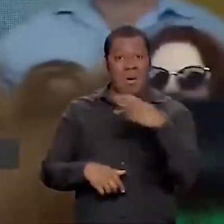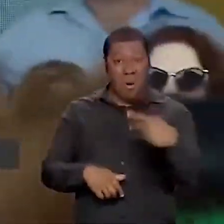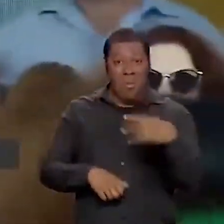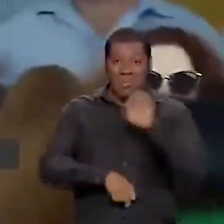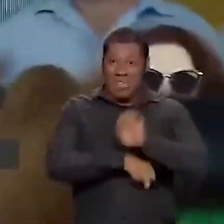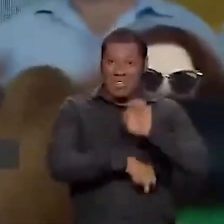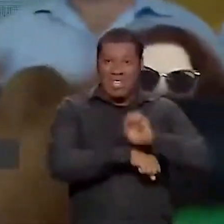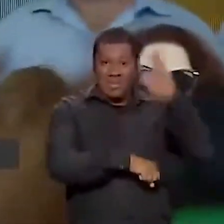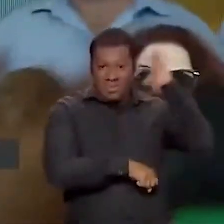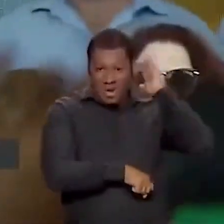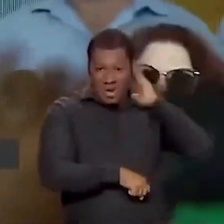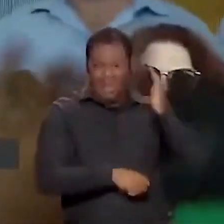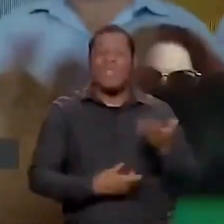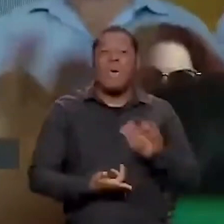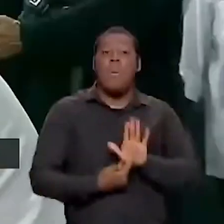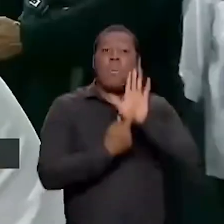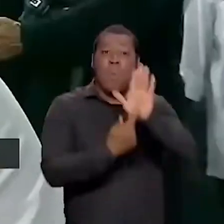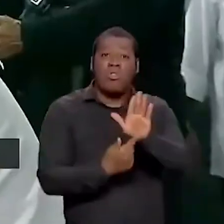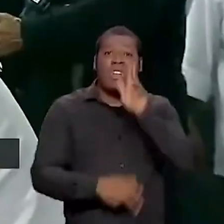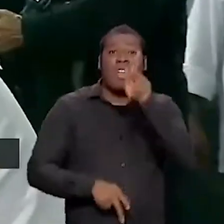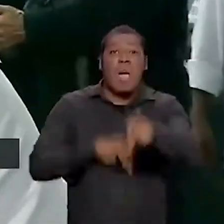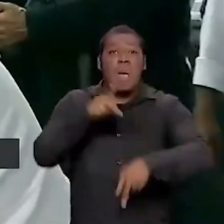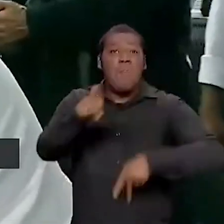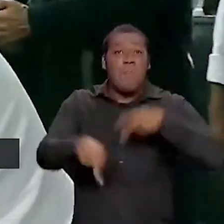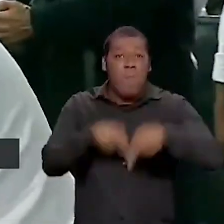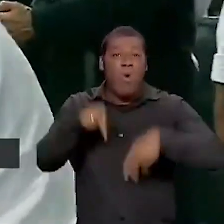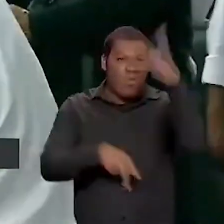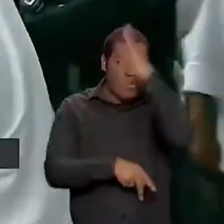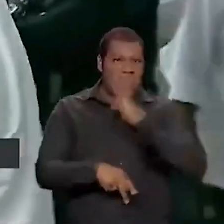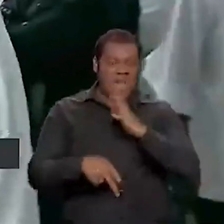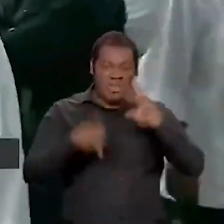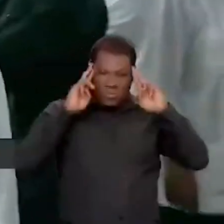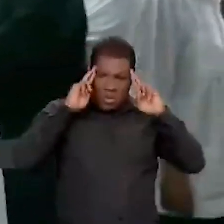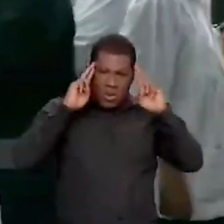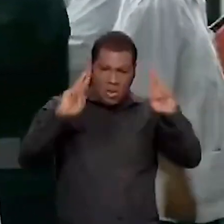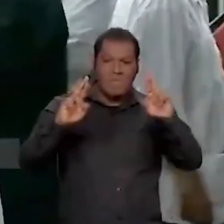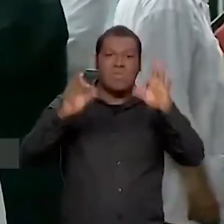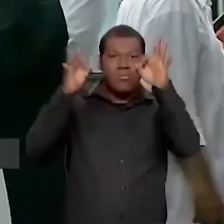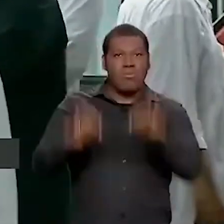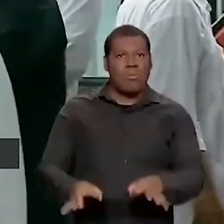um povo que sabe tratar as pessoas com respeito e com decência.